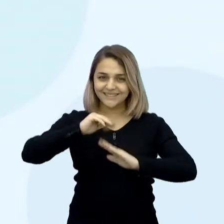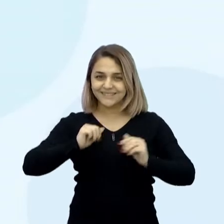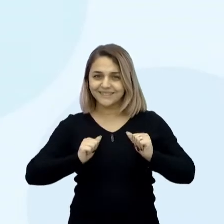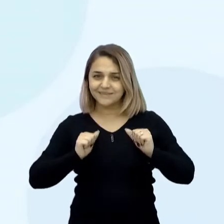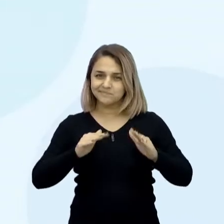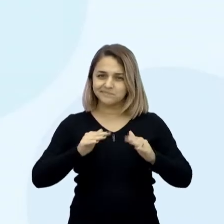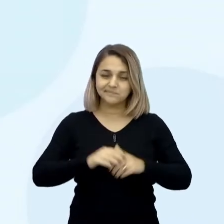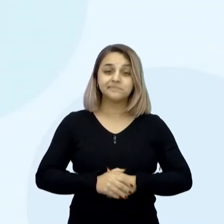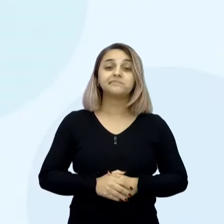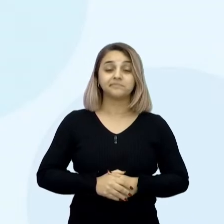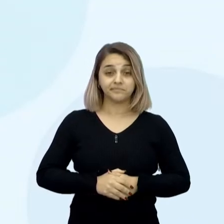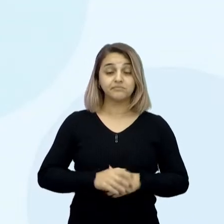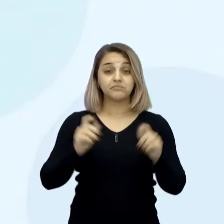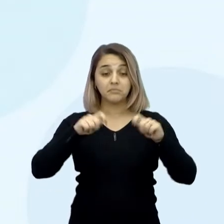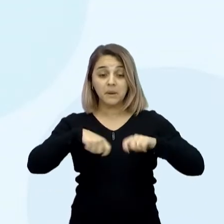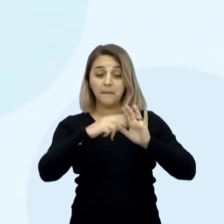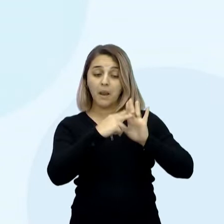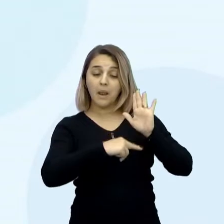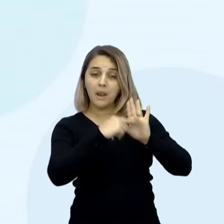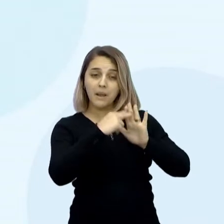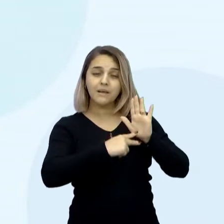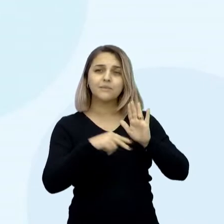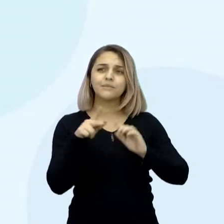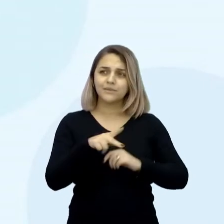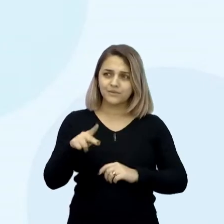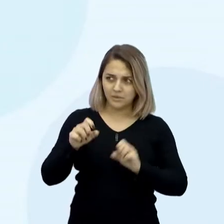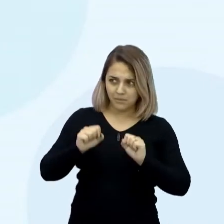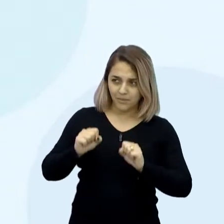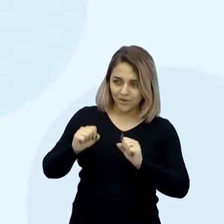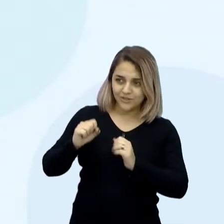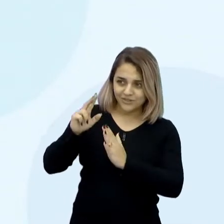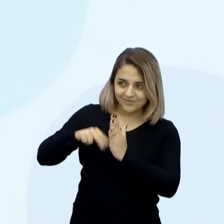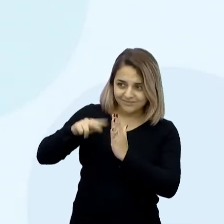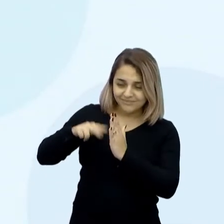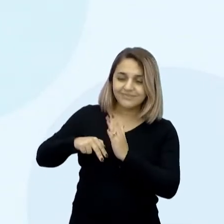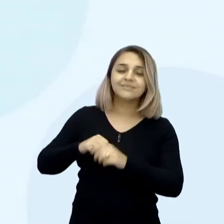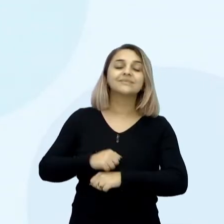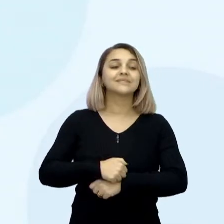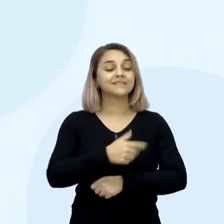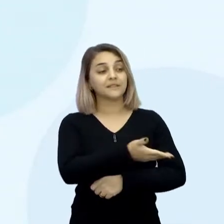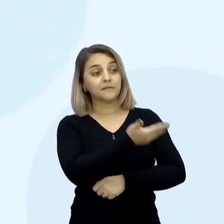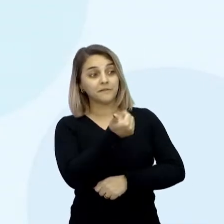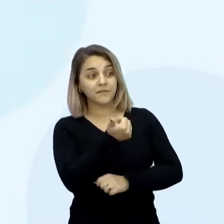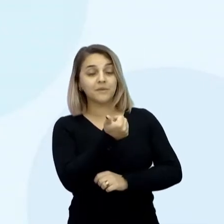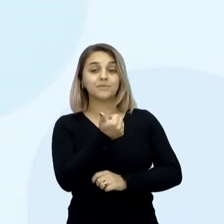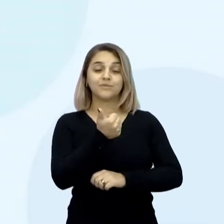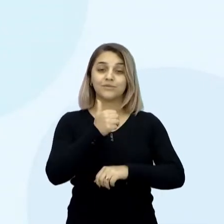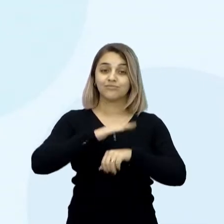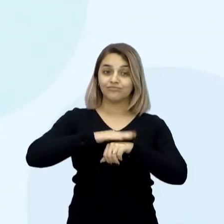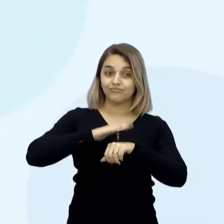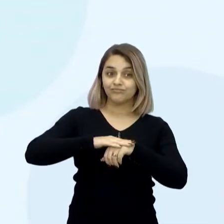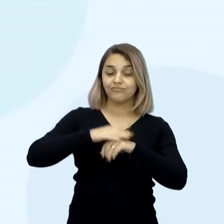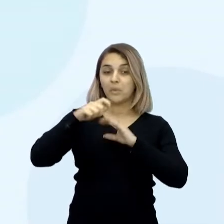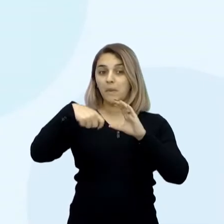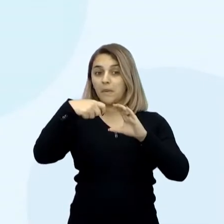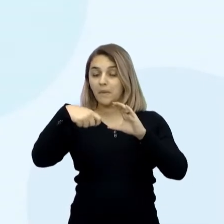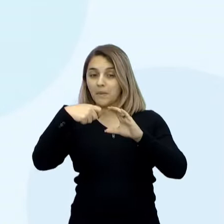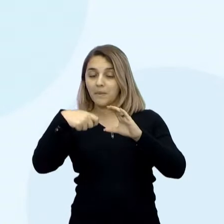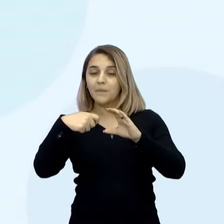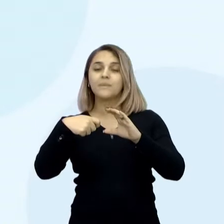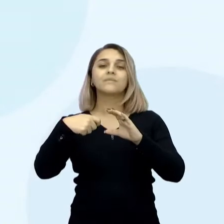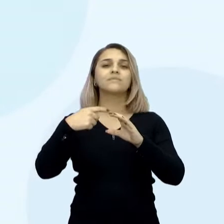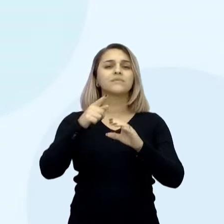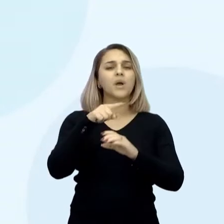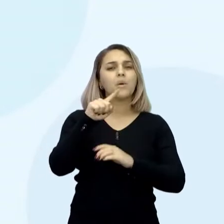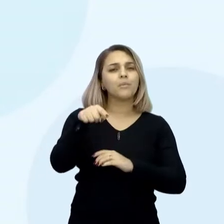só. Possibilidade de leitura nas redes. Prof. Fernanda, você faz as honras? Vamos produzir um vídeo? Vamos! Na próxima etapa,